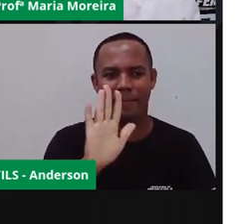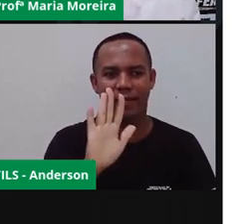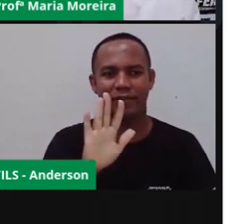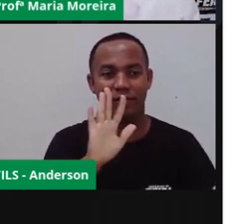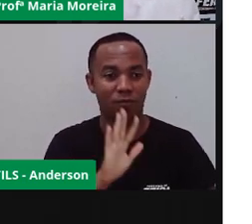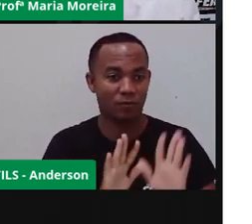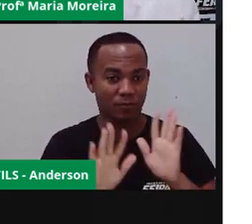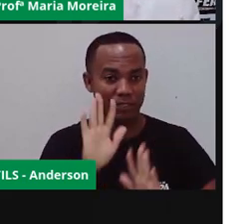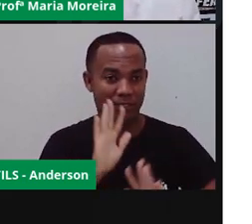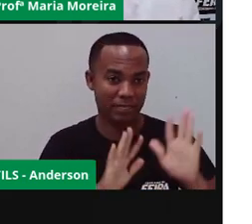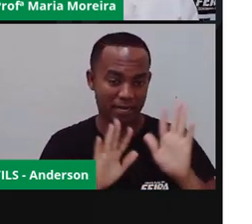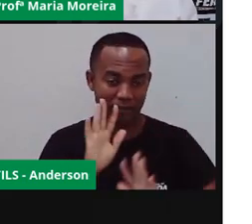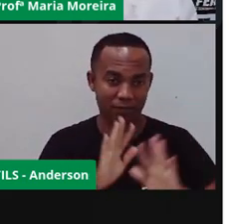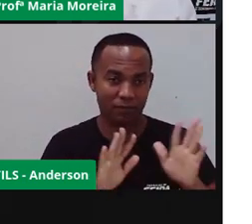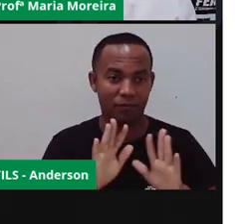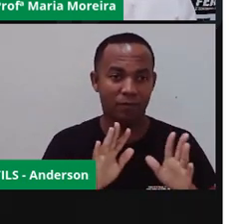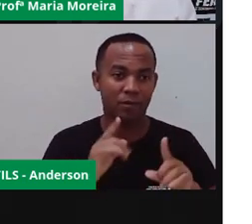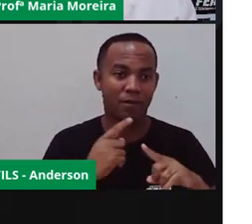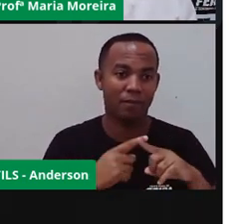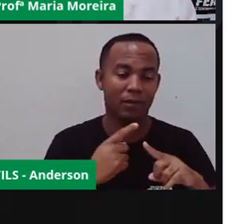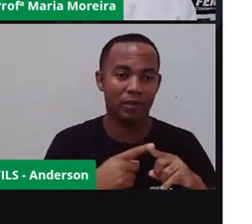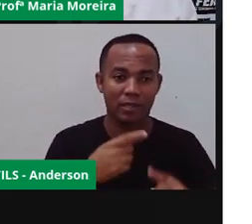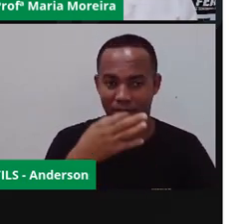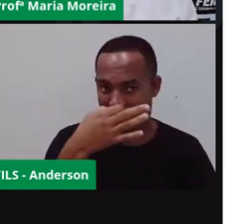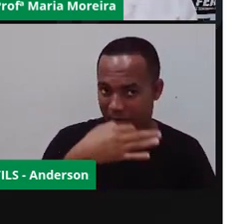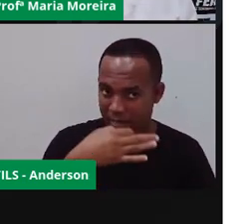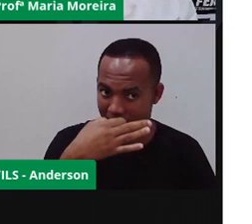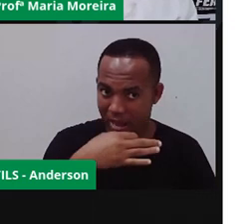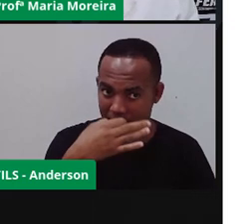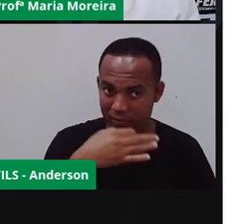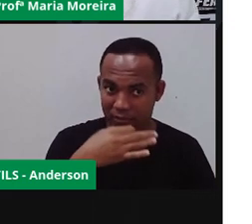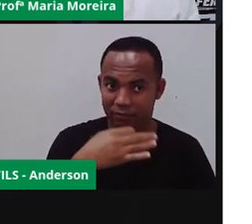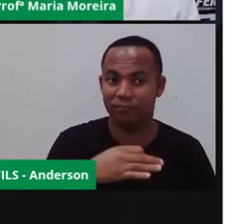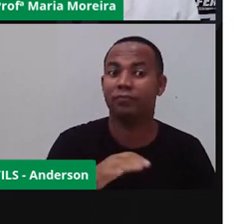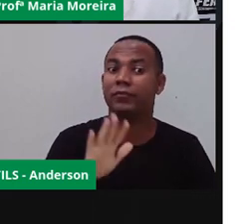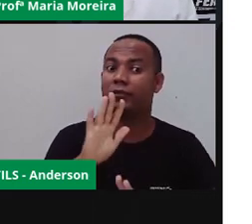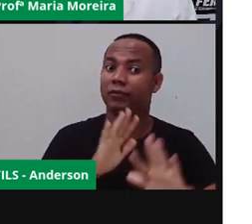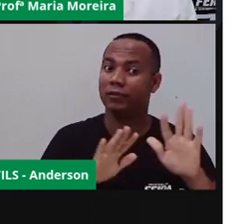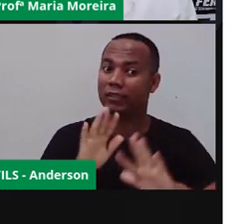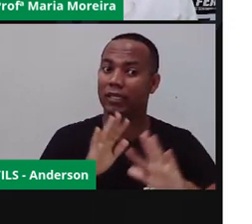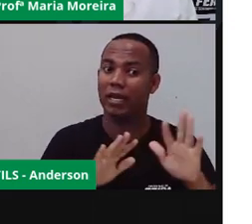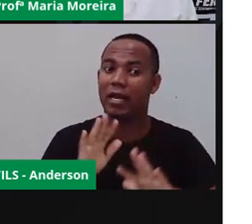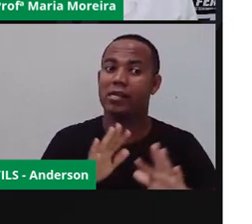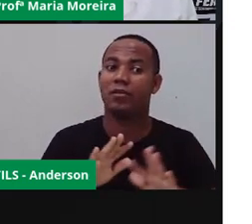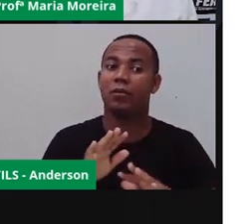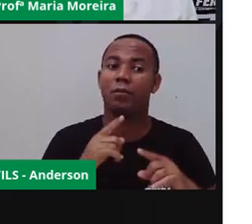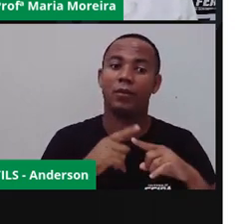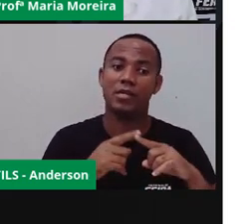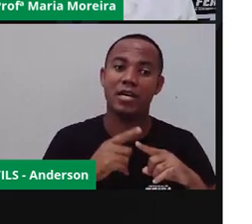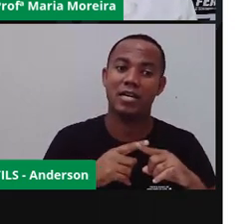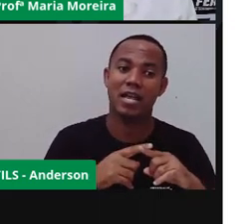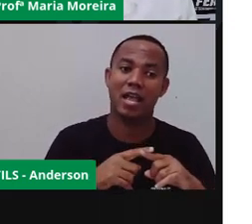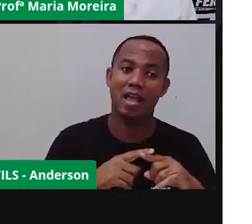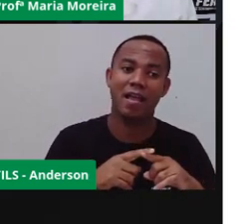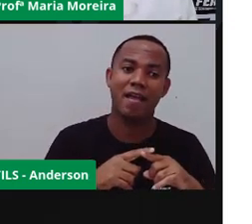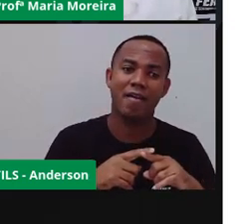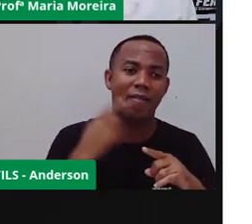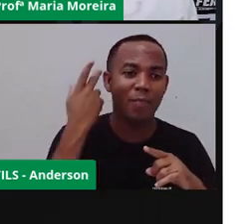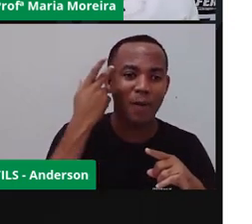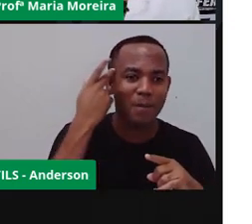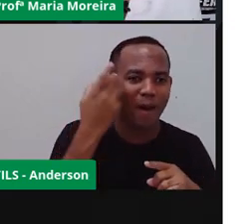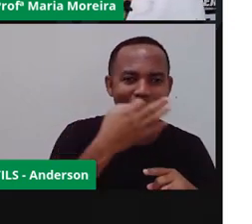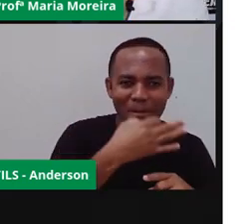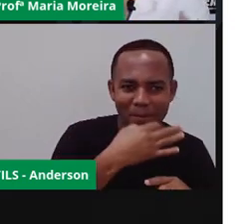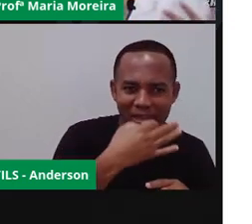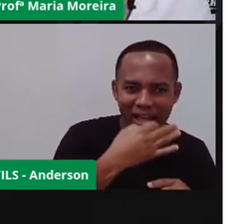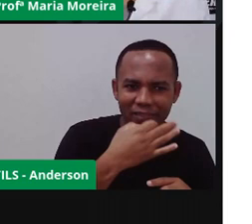com esse tipo de piada, porque fazer piada é uma coisa, fazer bullying é outra, tá?